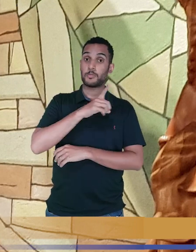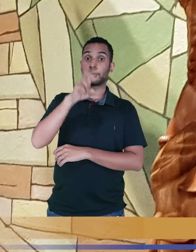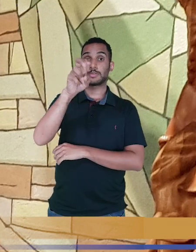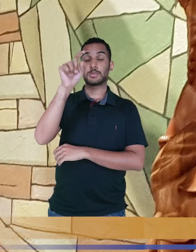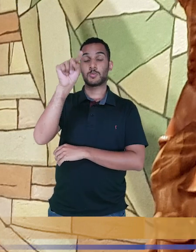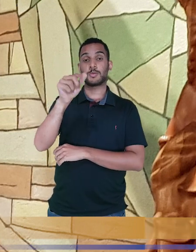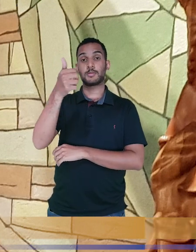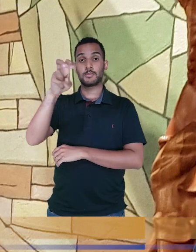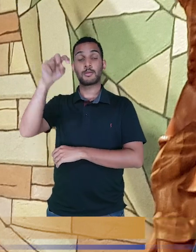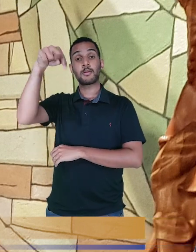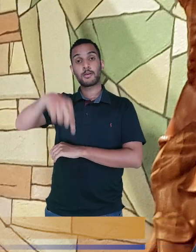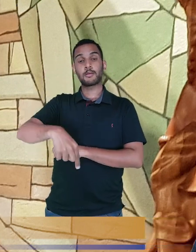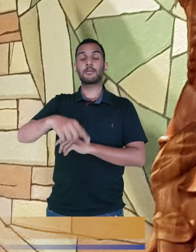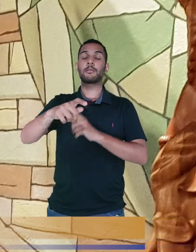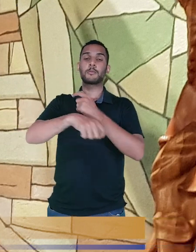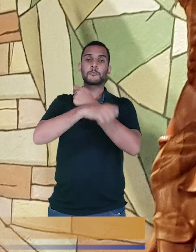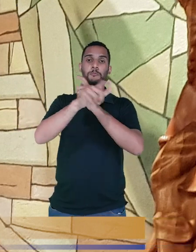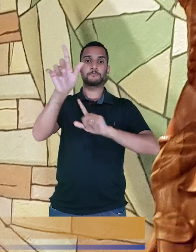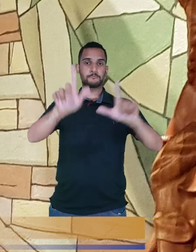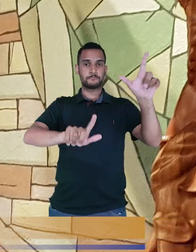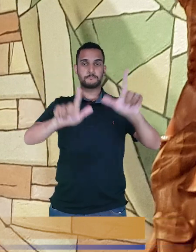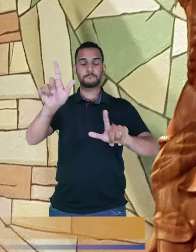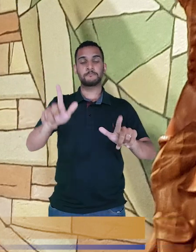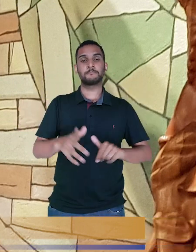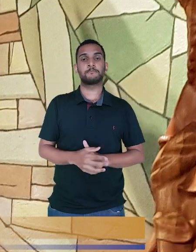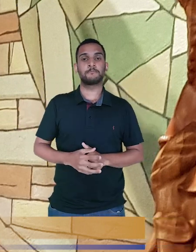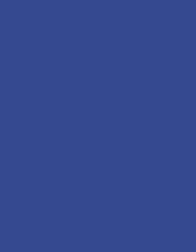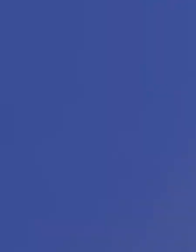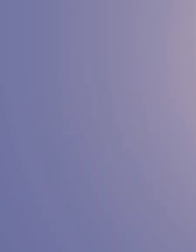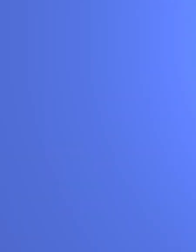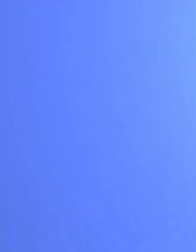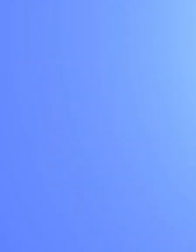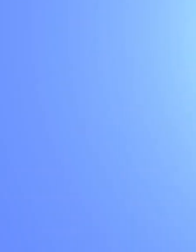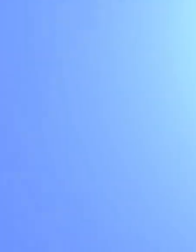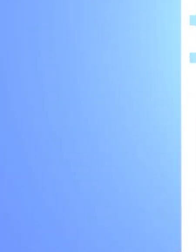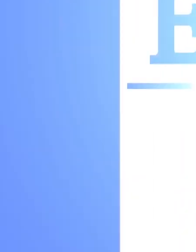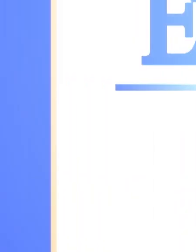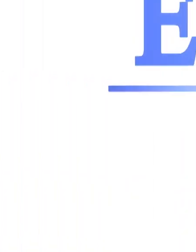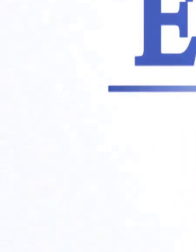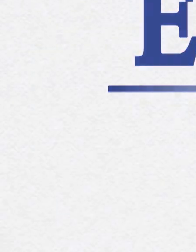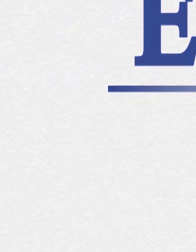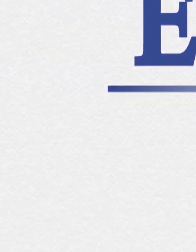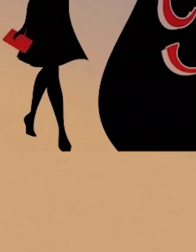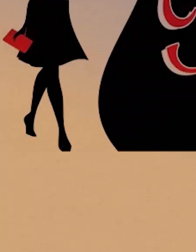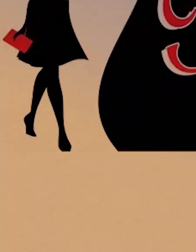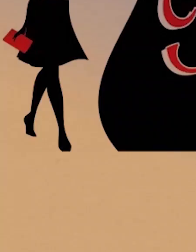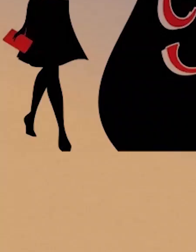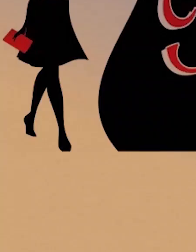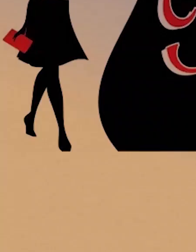às 17h15, aqui na PUC-TV. Programa Encontro